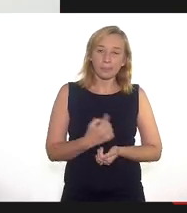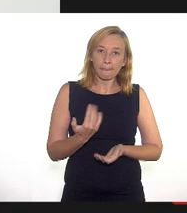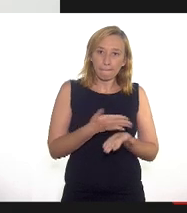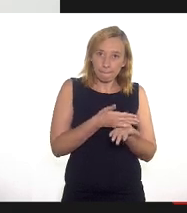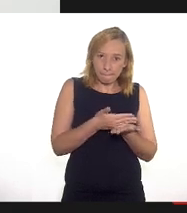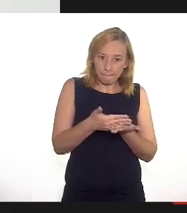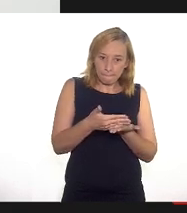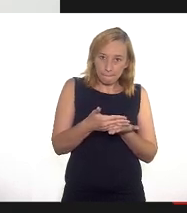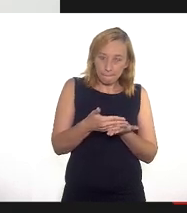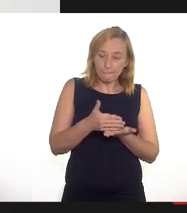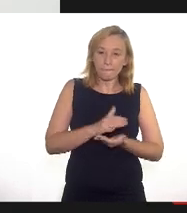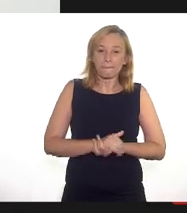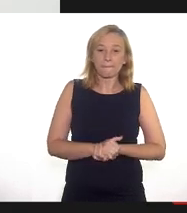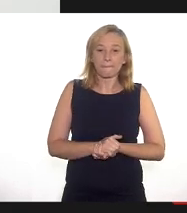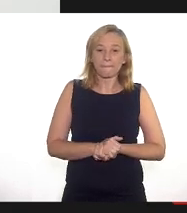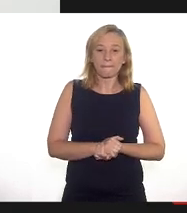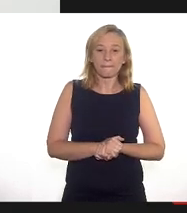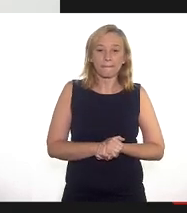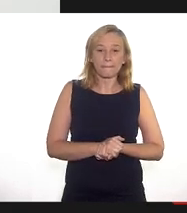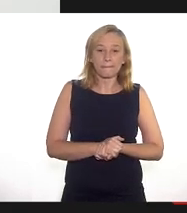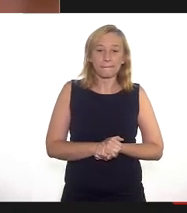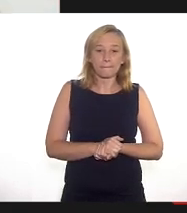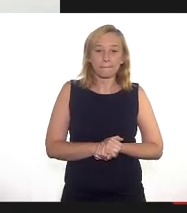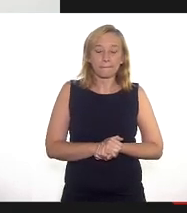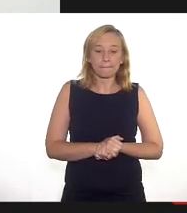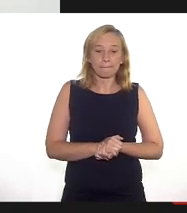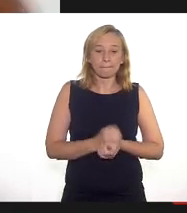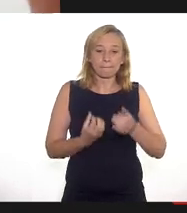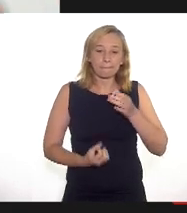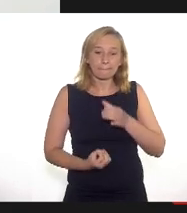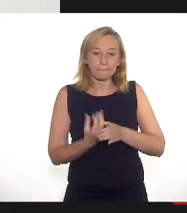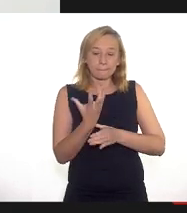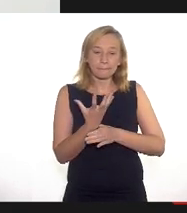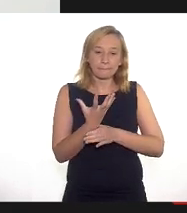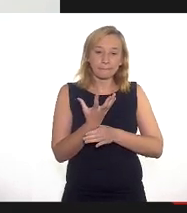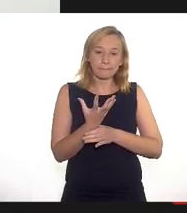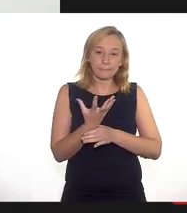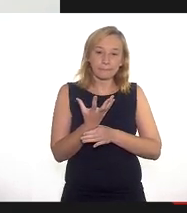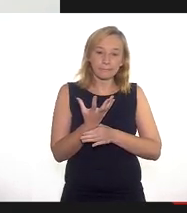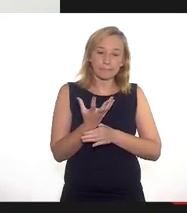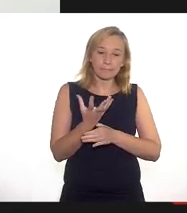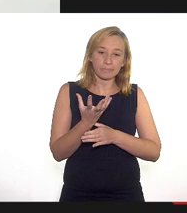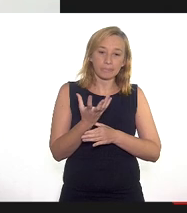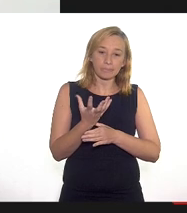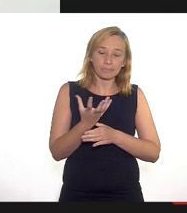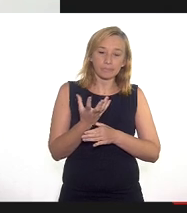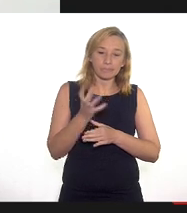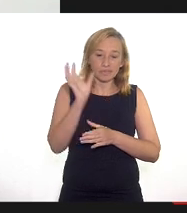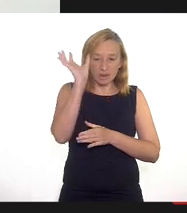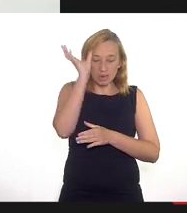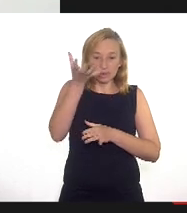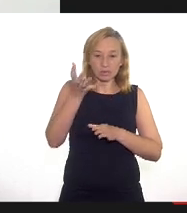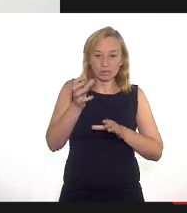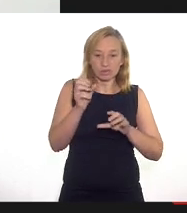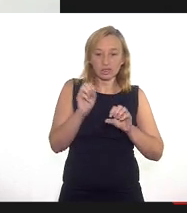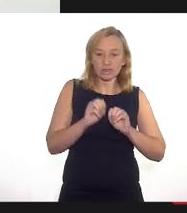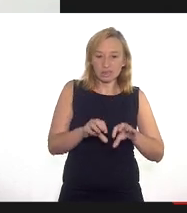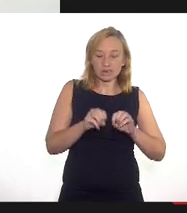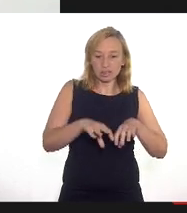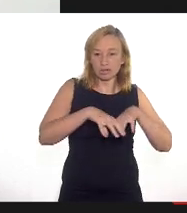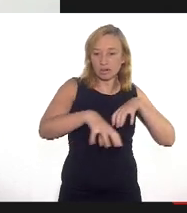começamos a construir essas soluções remotas, e ainda era um momento de